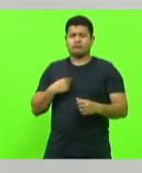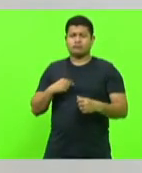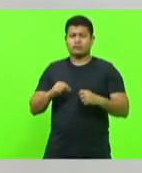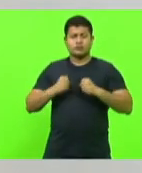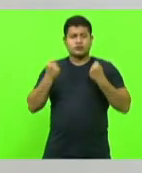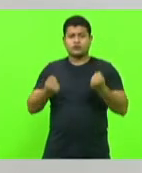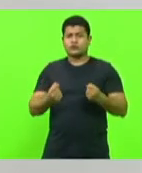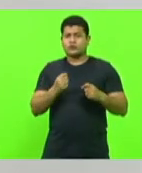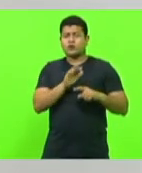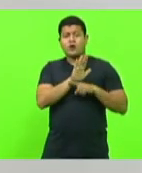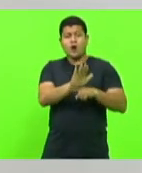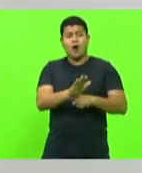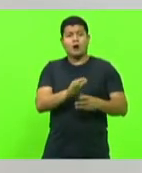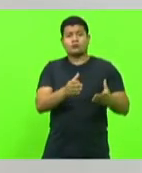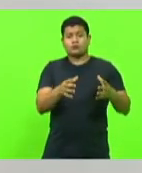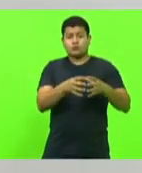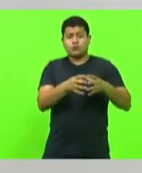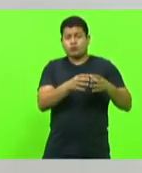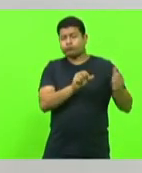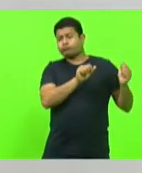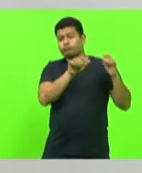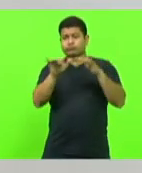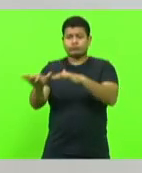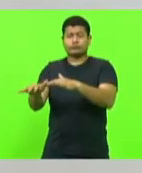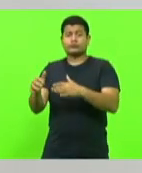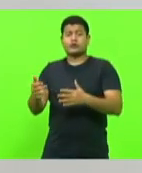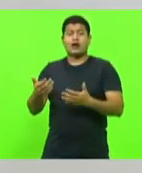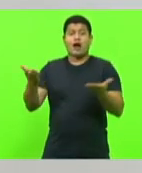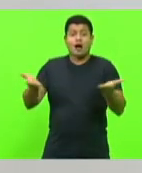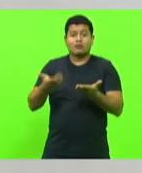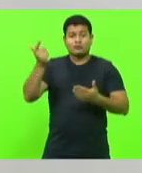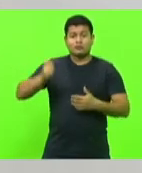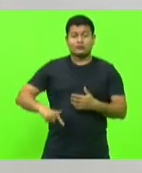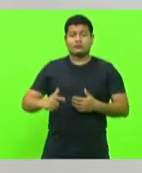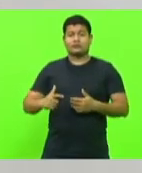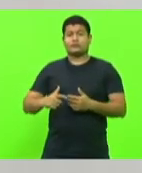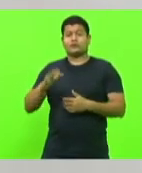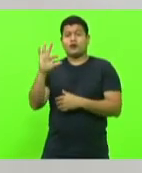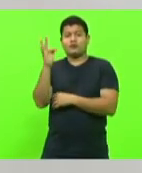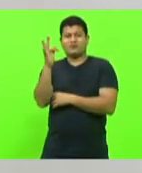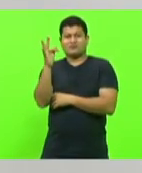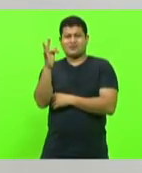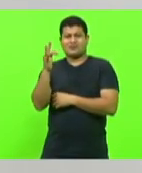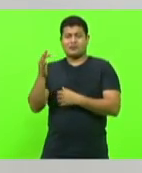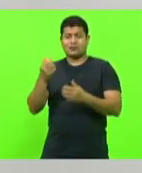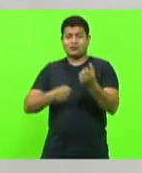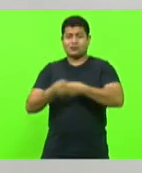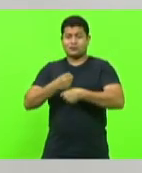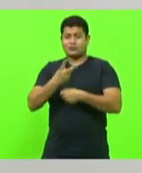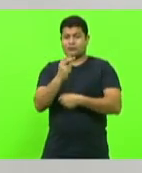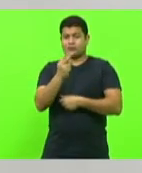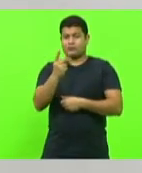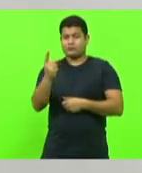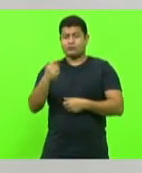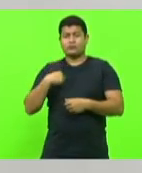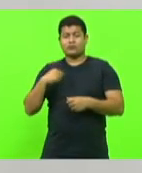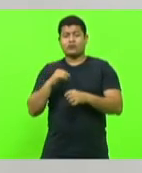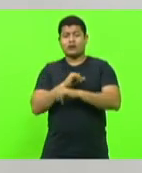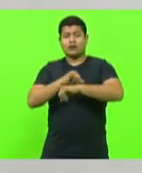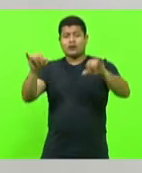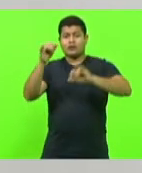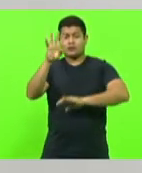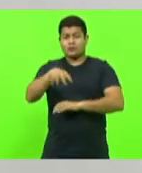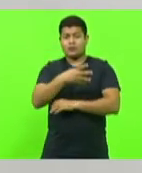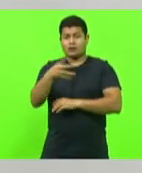para a competição. E agora, novamente, fevereiro desse ano foi anunciado um calendário oficial das competições da